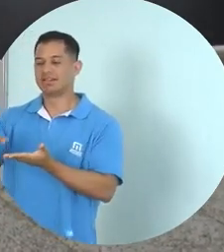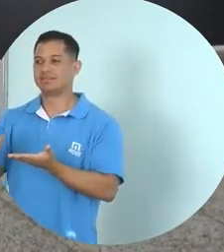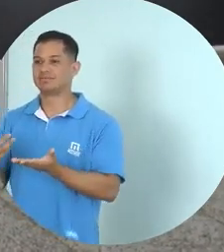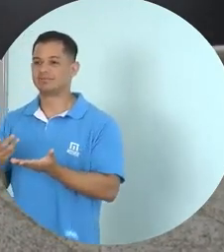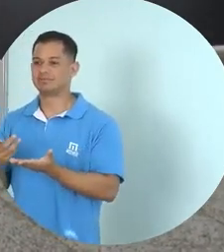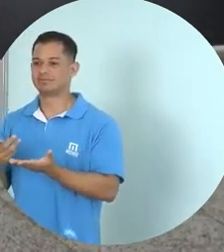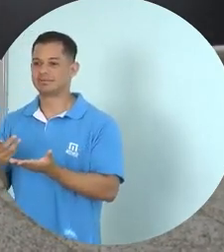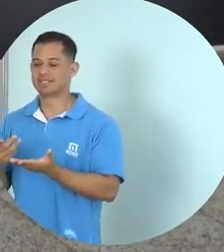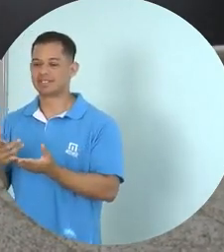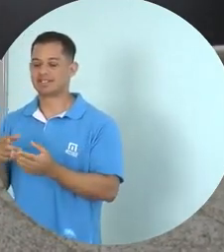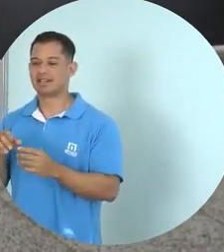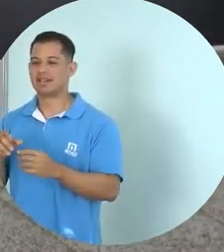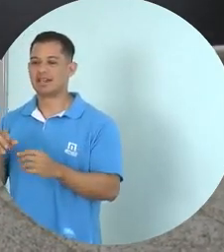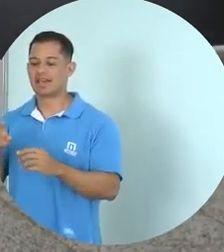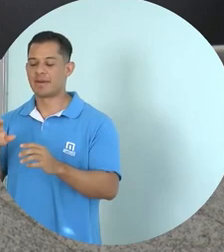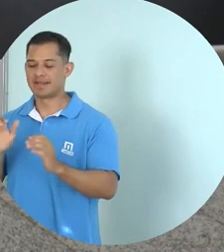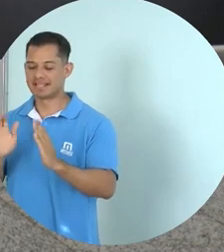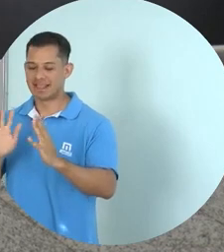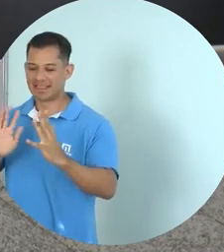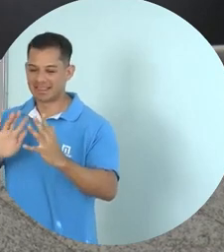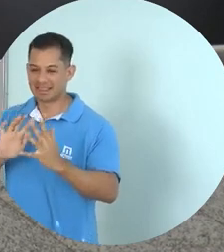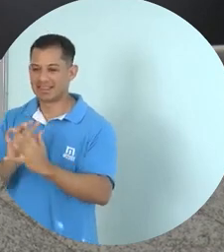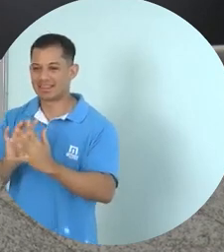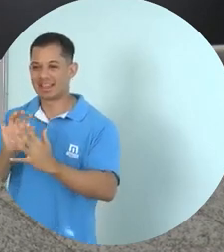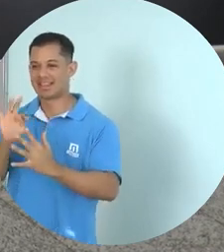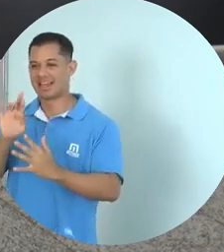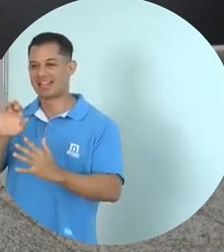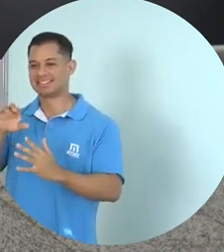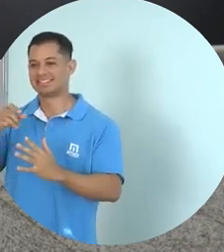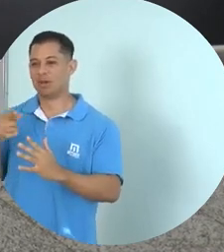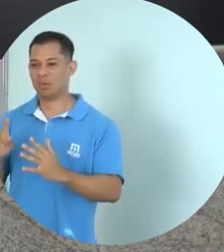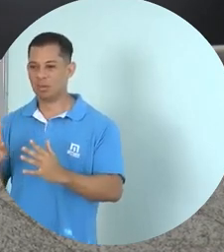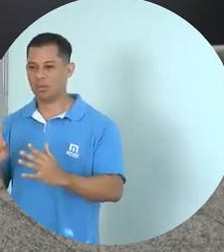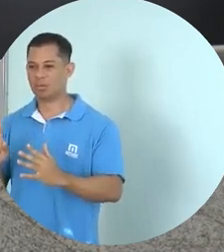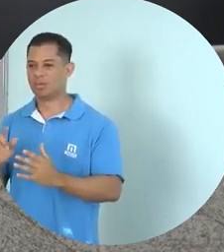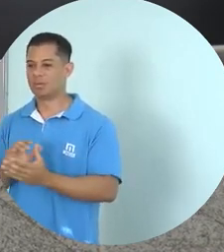bastante a tração, ela é uma estaca predominantemente a tração,